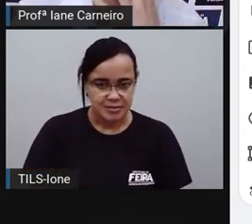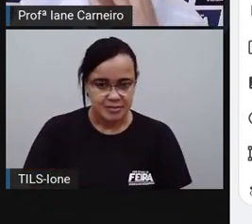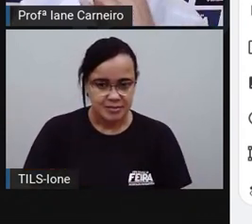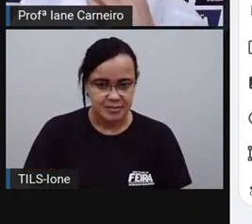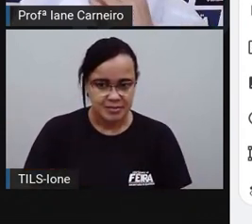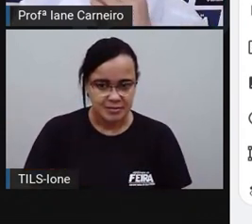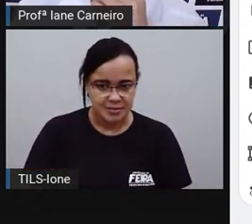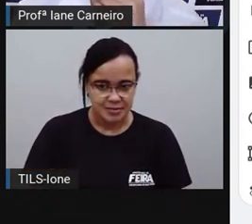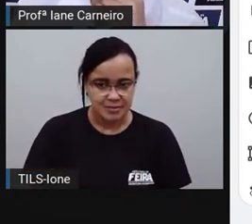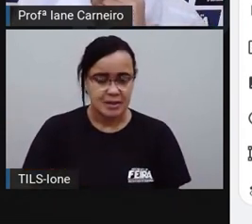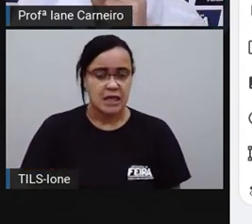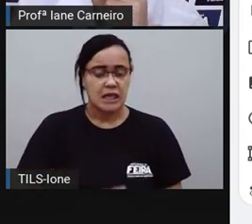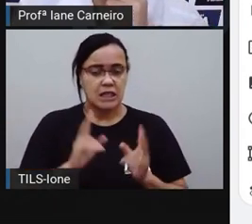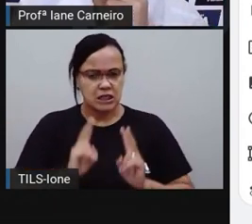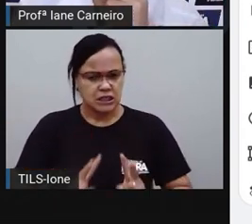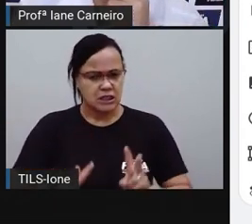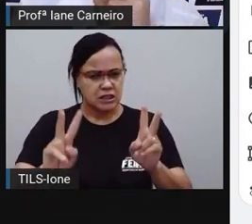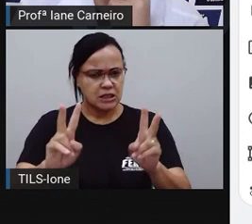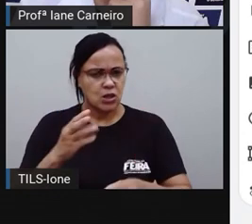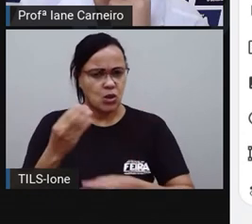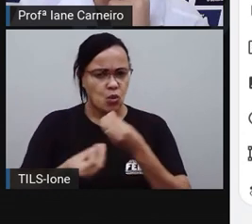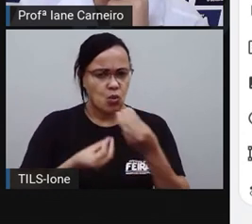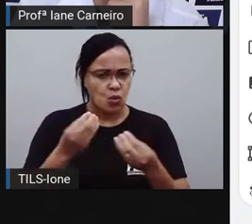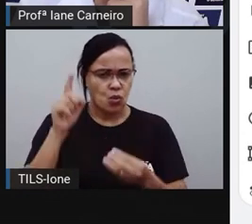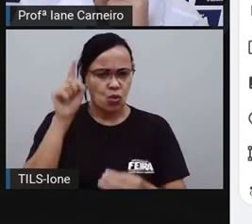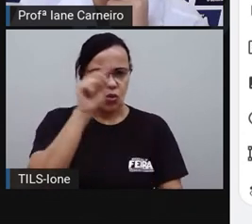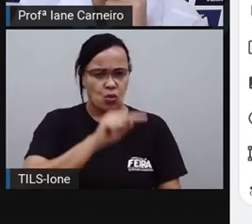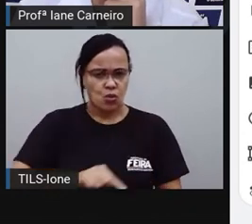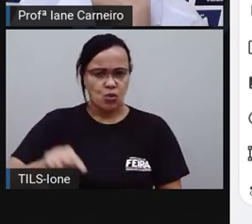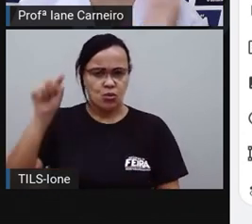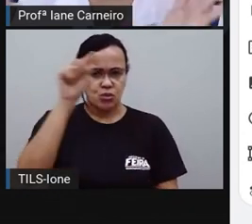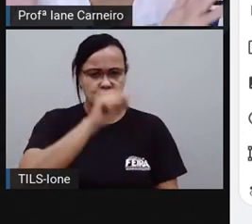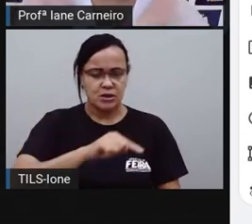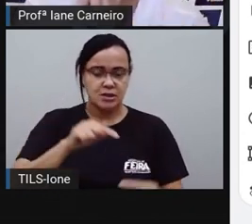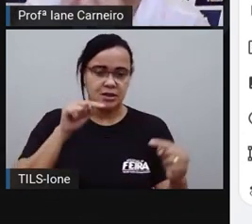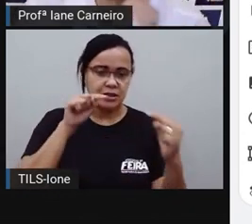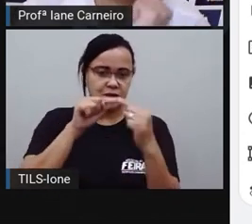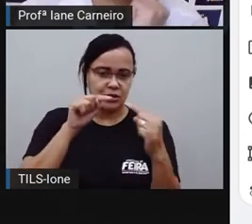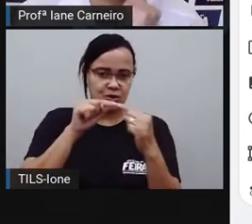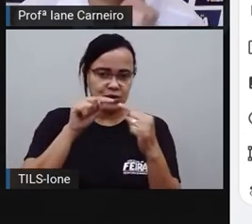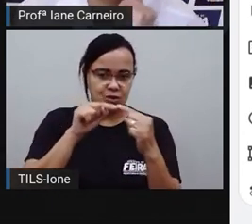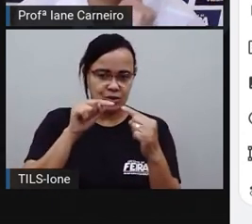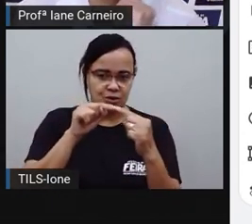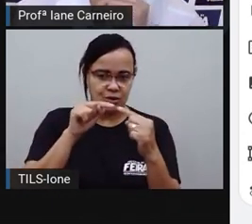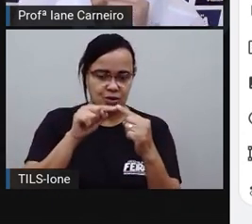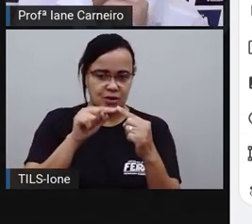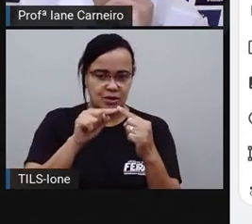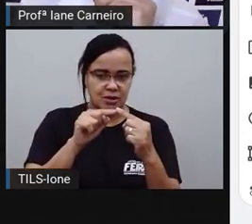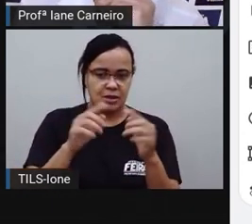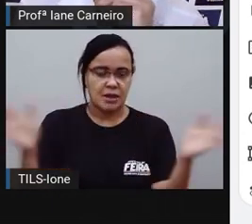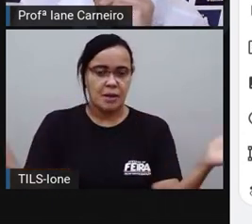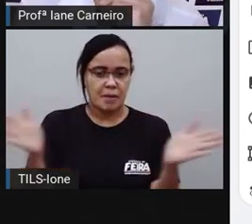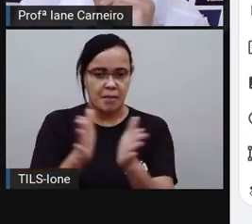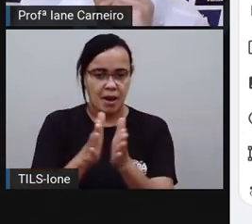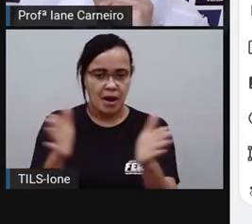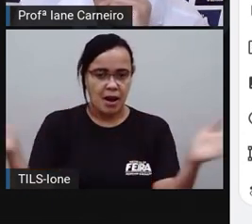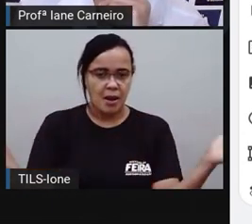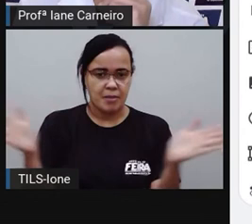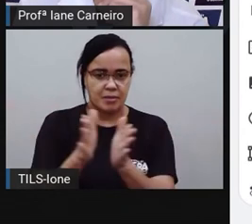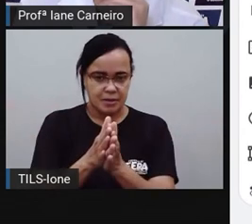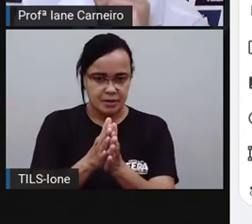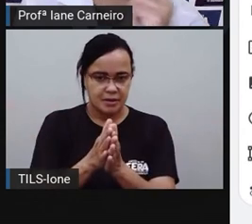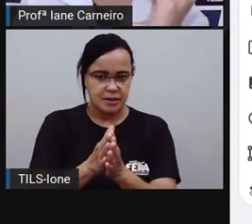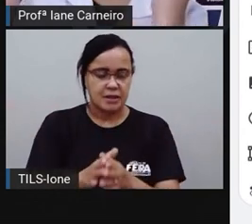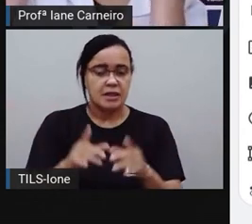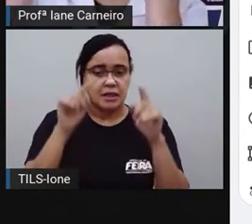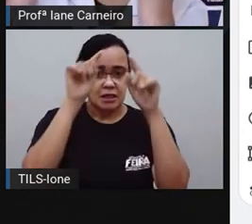que nessa sequência, o círculo representa bater palma. E o